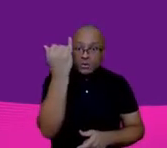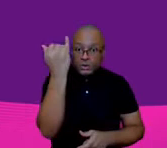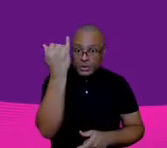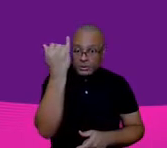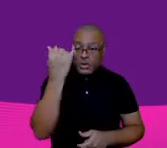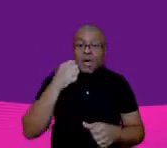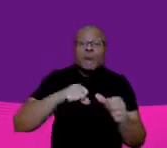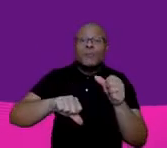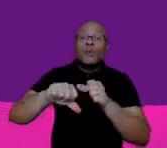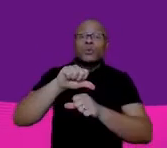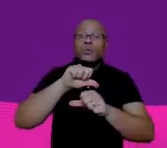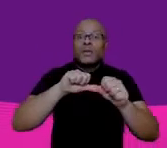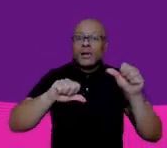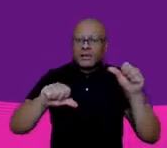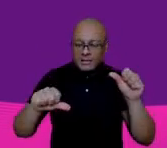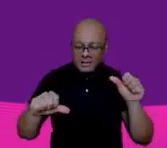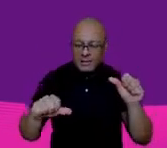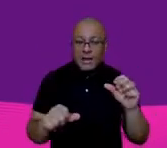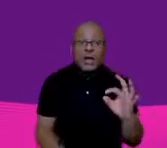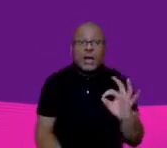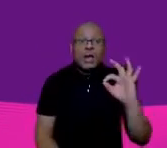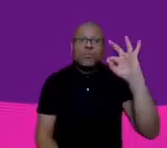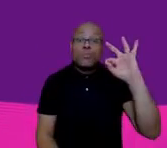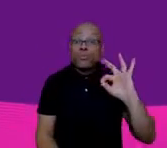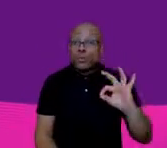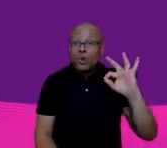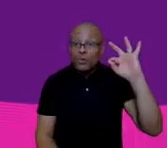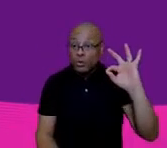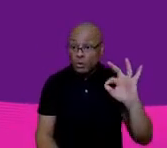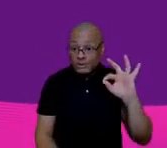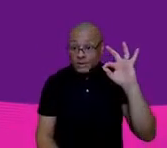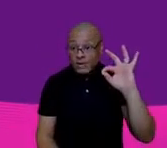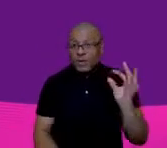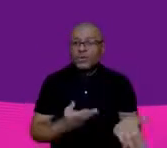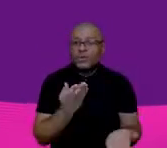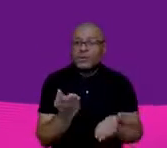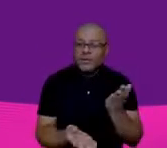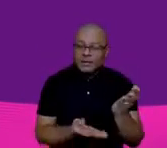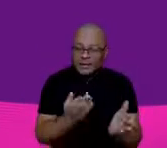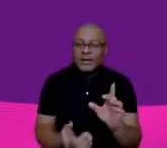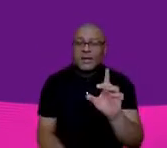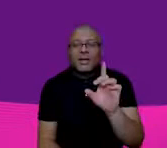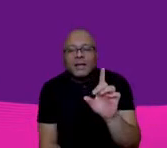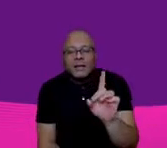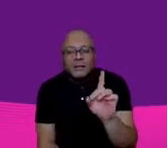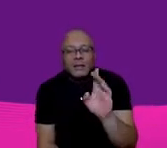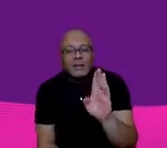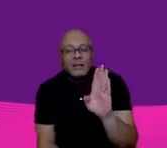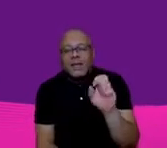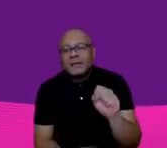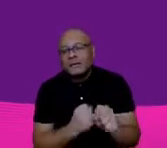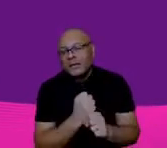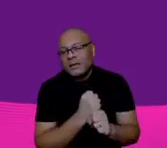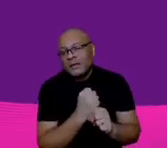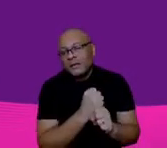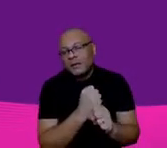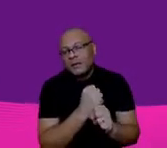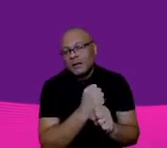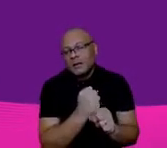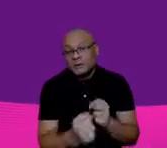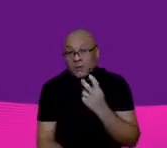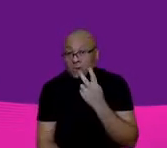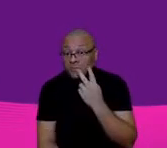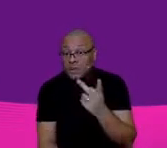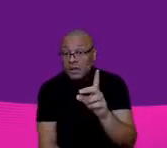é a proporção de condições tratadas pelo DBS ao longo dos anos. Vejam, gente, que o DBS era muito